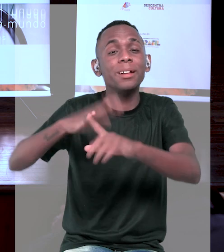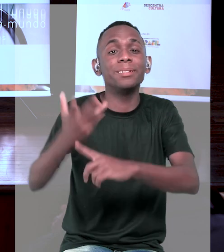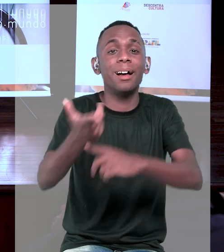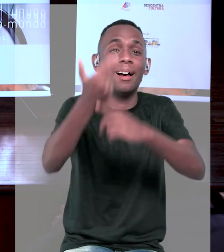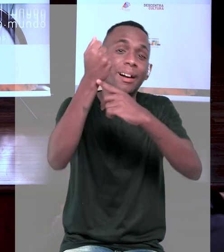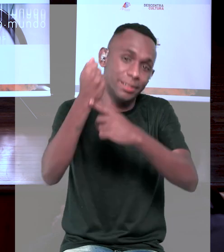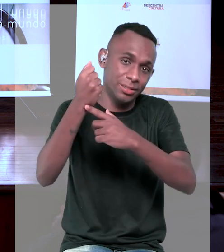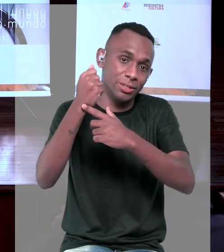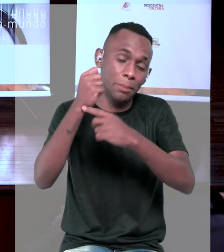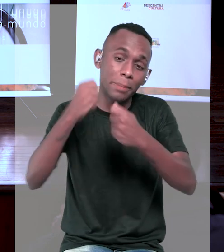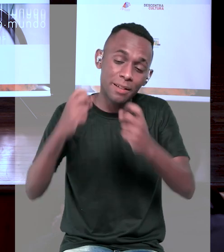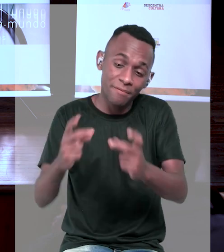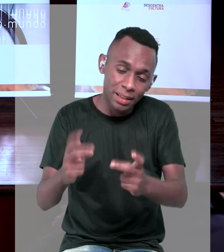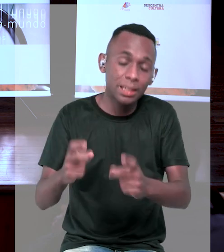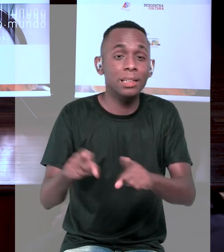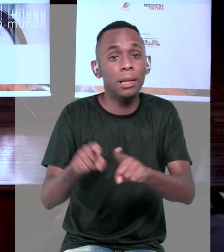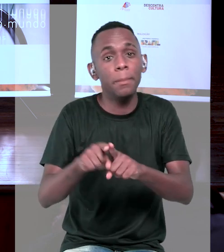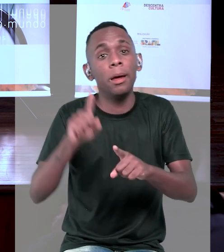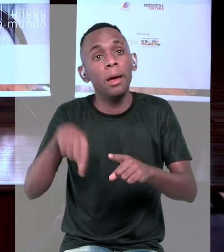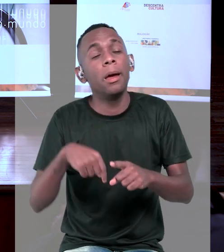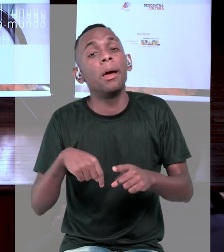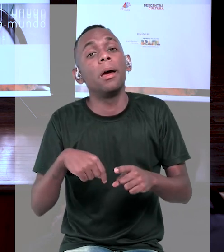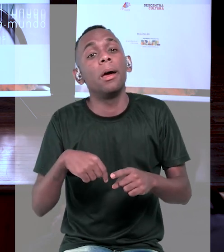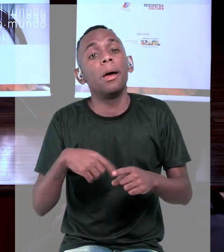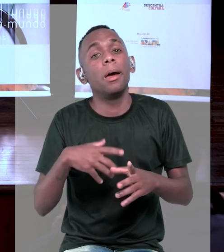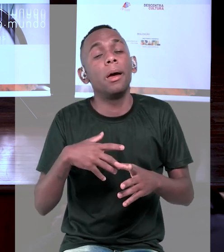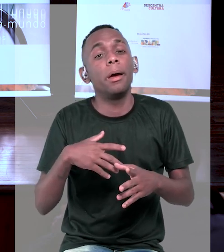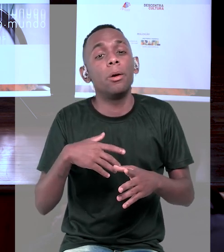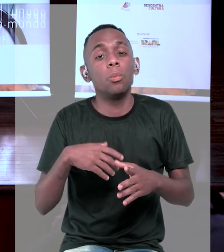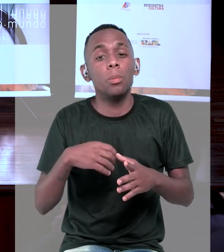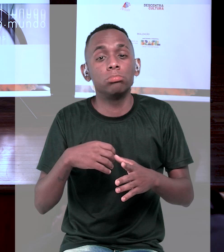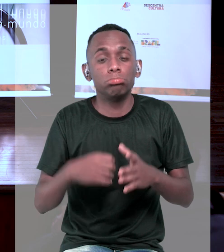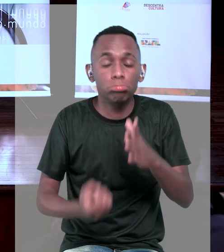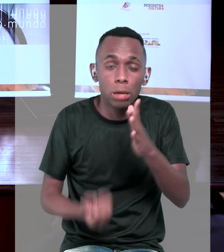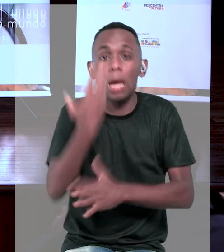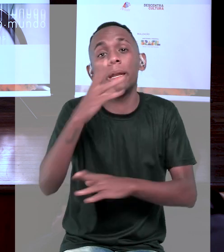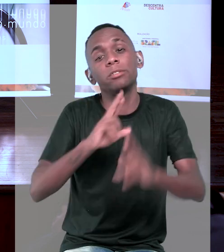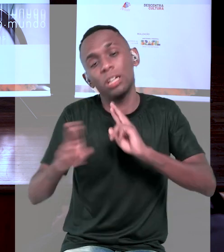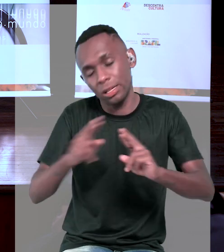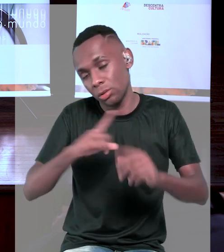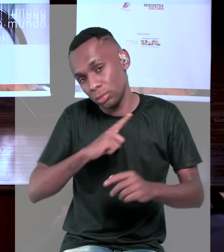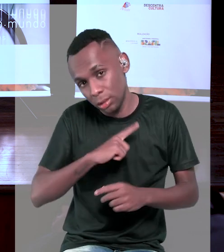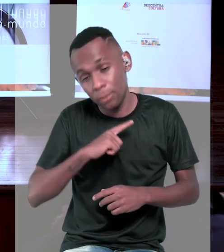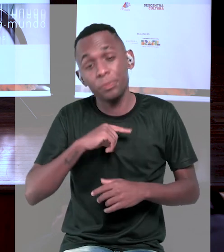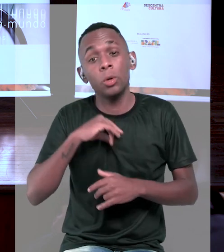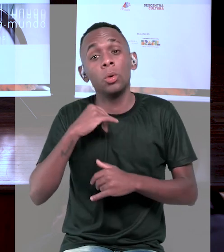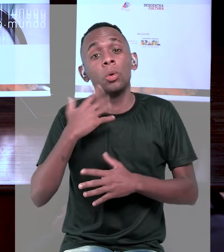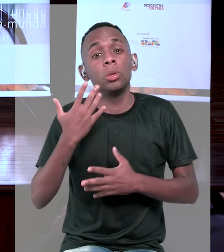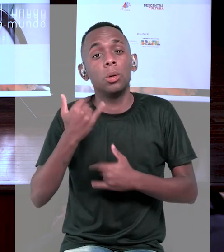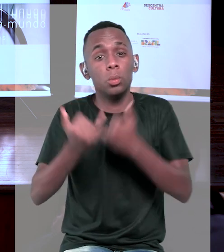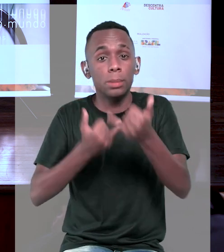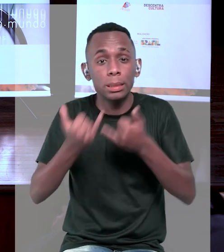O entretenimento é uma relação de produção. O entretenimento existe para capturar